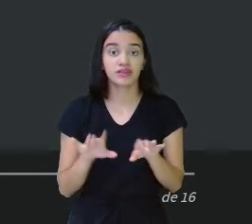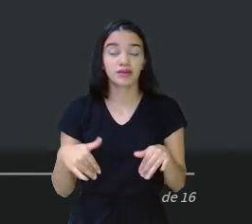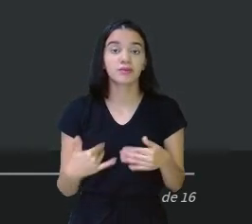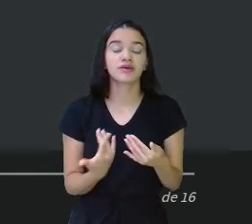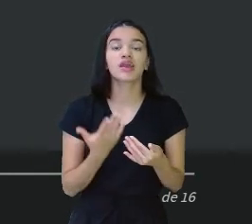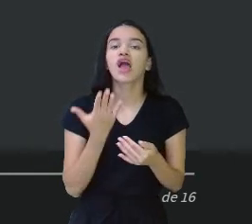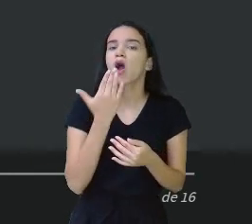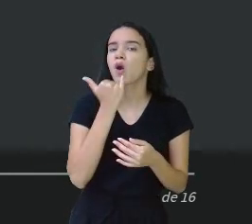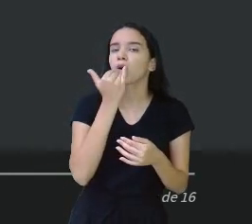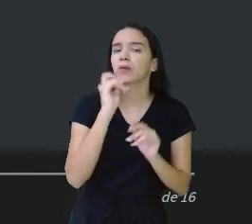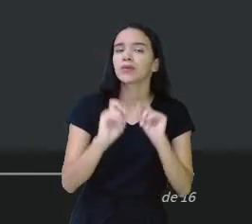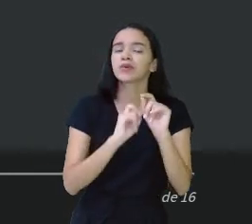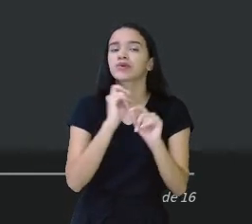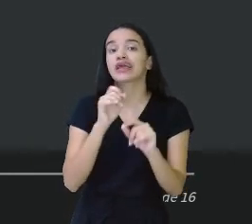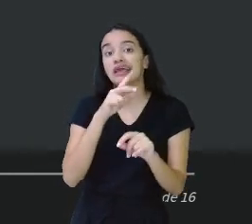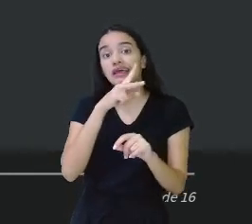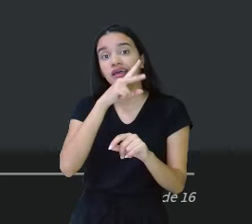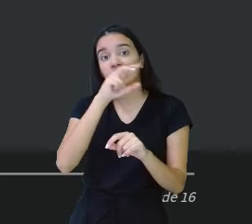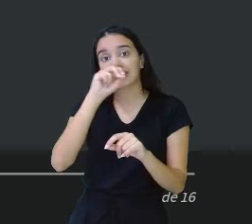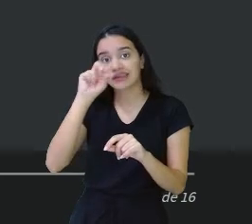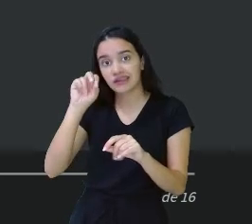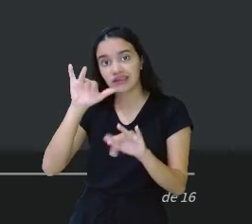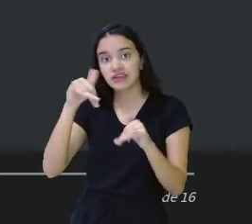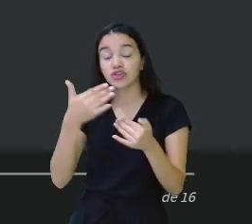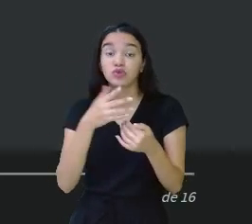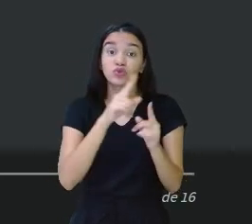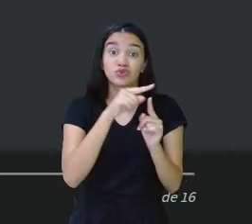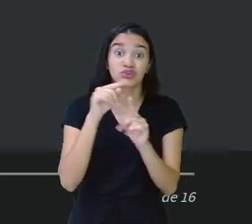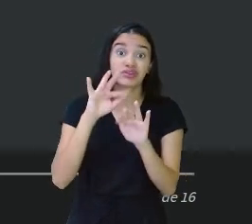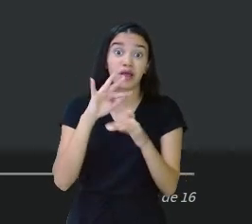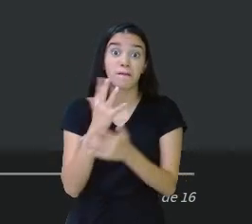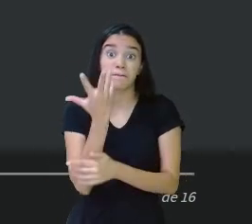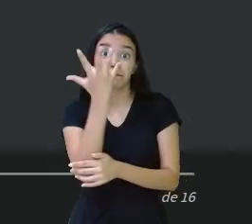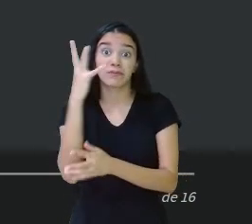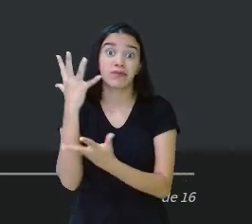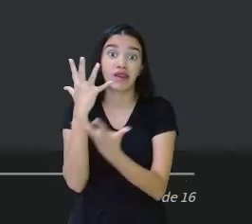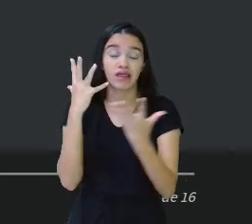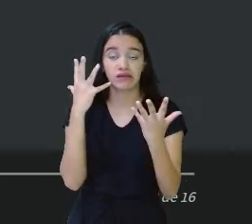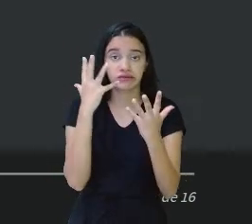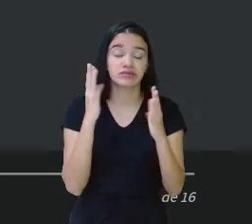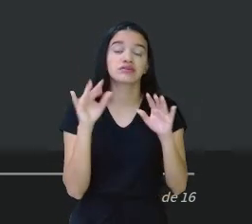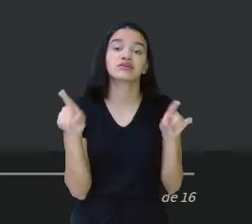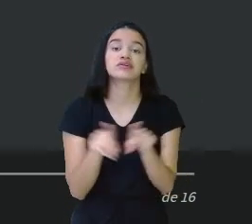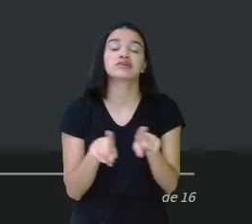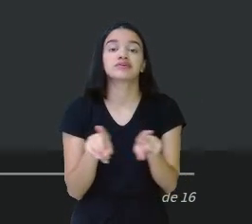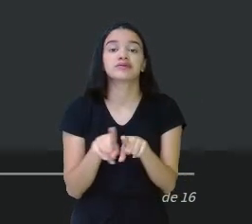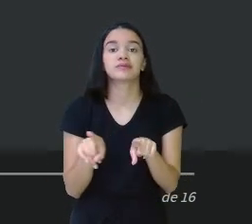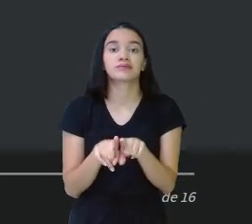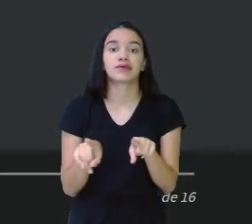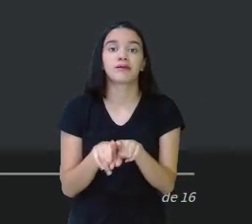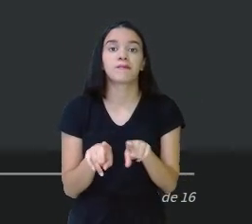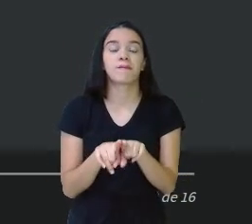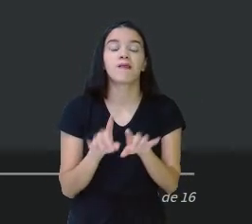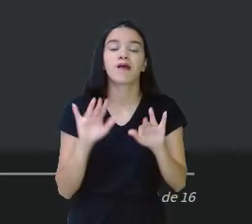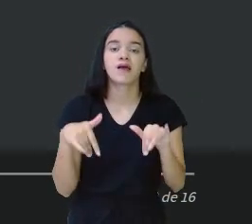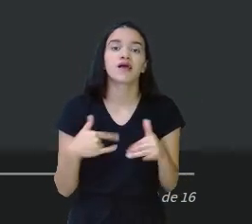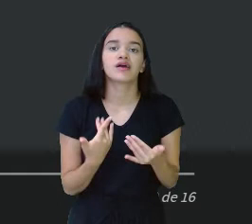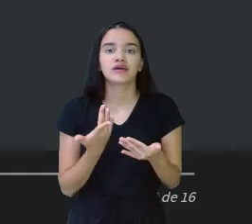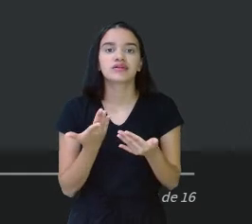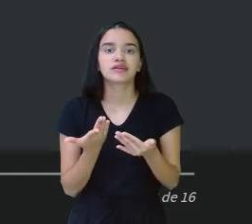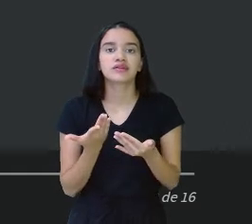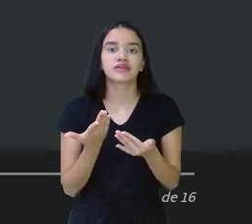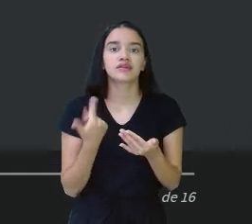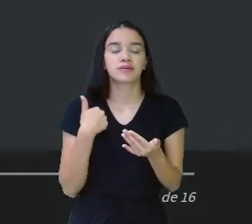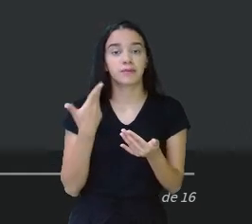se alimenta em cerca de 500 tipos diferentes de plantas e cascas de árvores, uma vírgula, ameaçando plantações